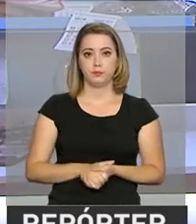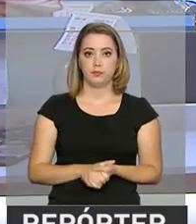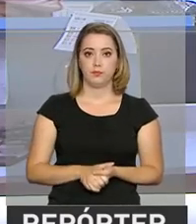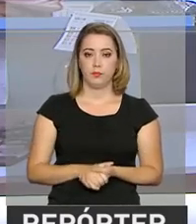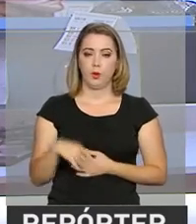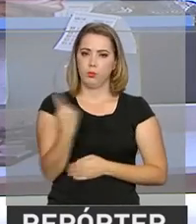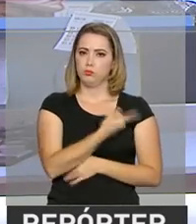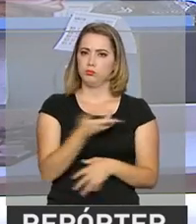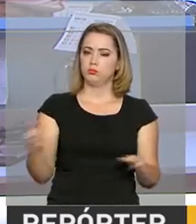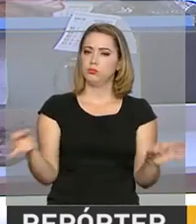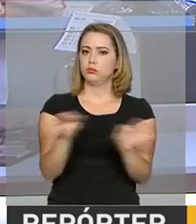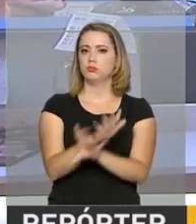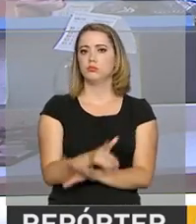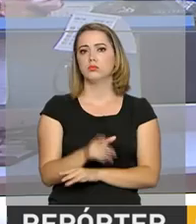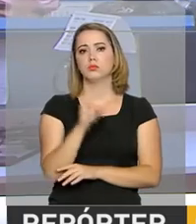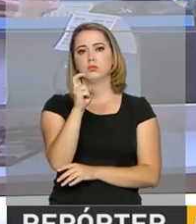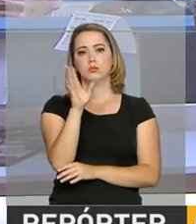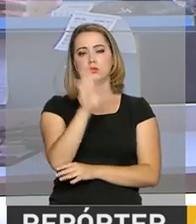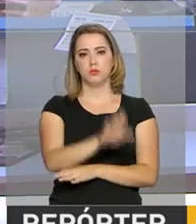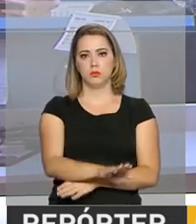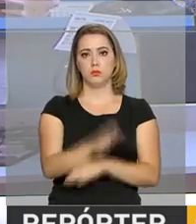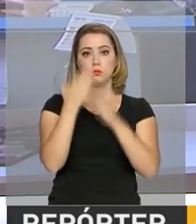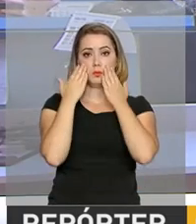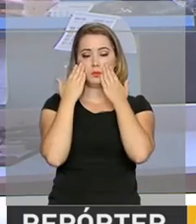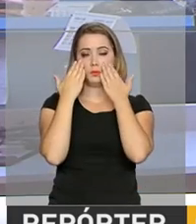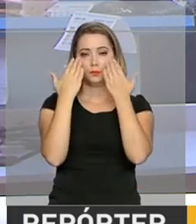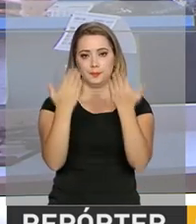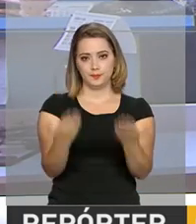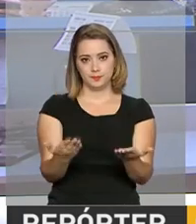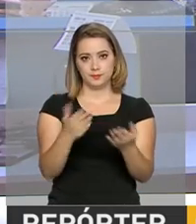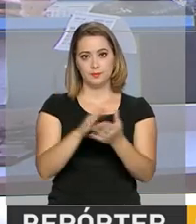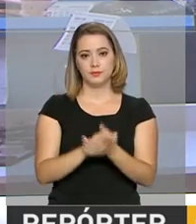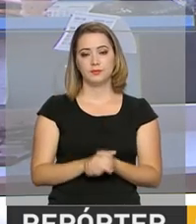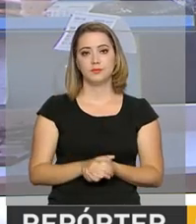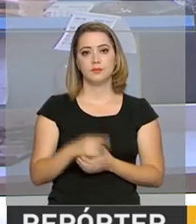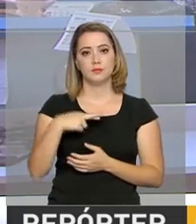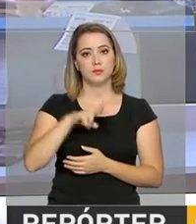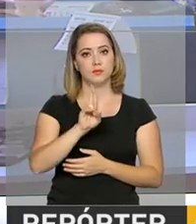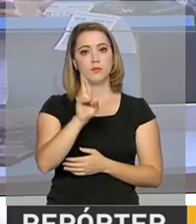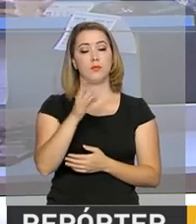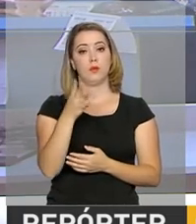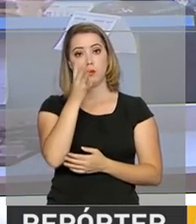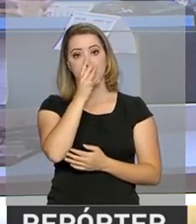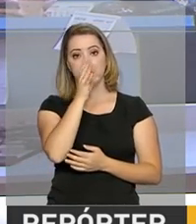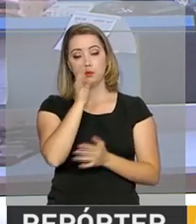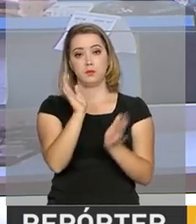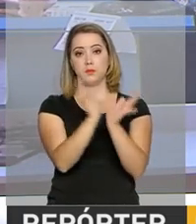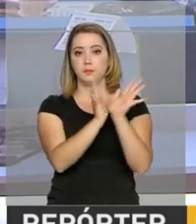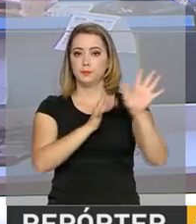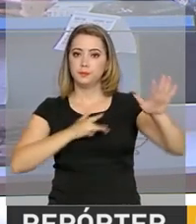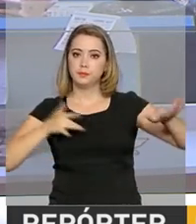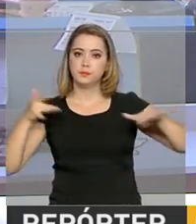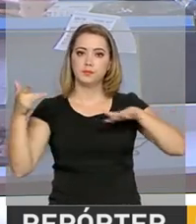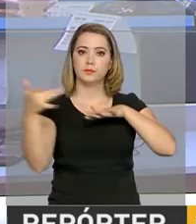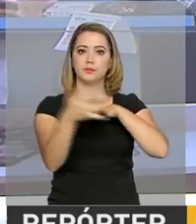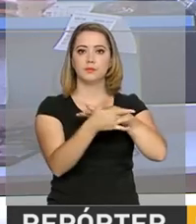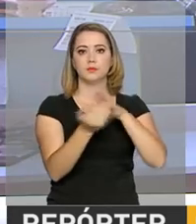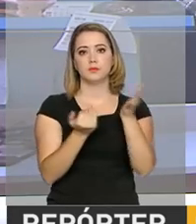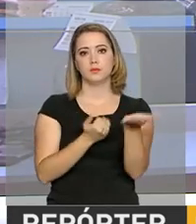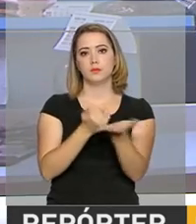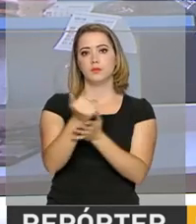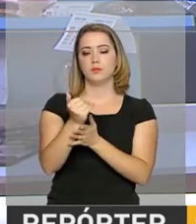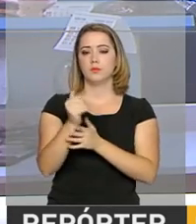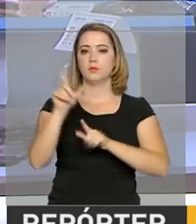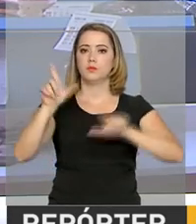nós ficamos por aqui voltamos às cinco da tarde na próxima edição do repórter nbr acompanha as novidades também pelas nossas redes